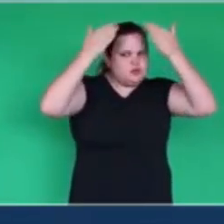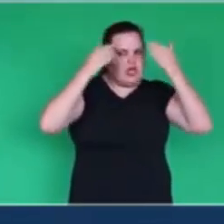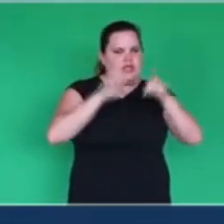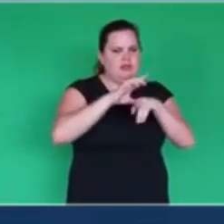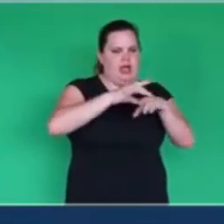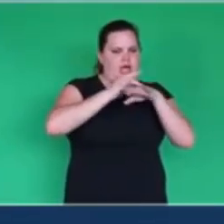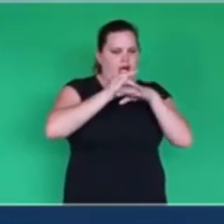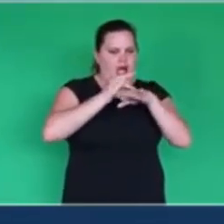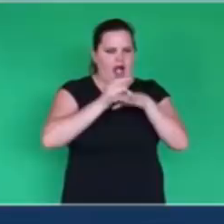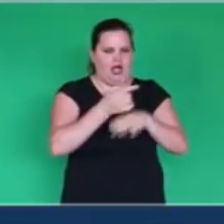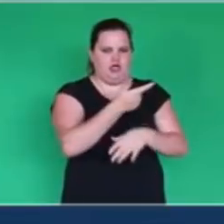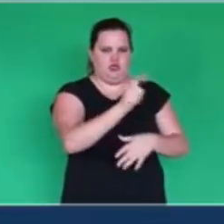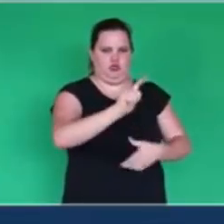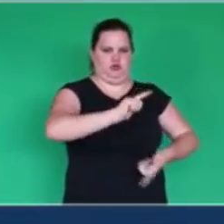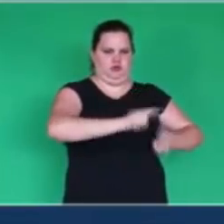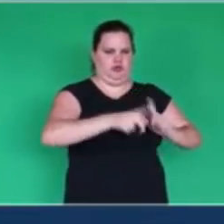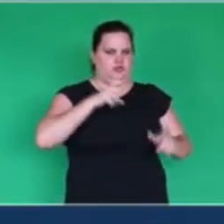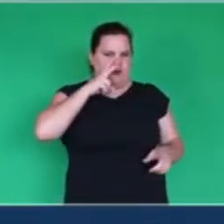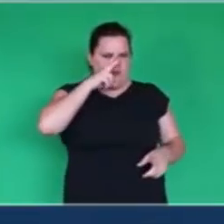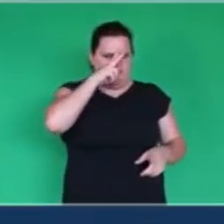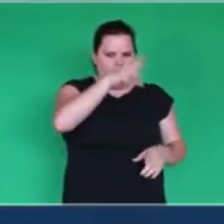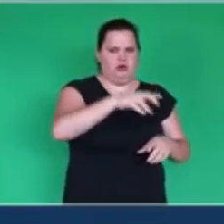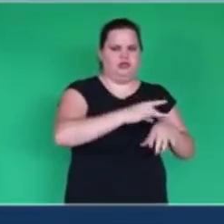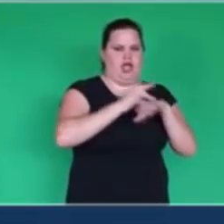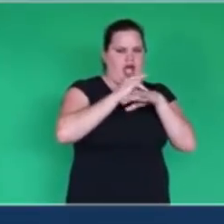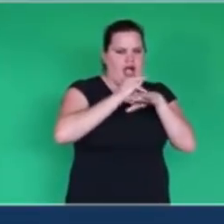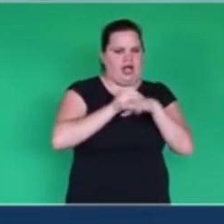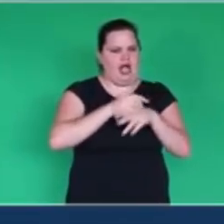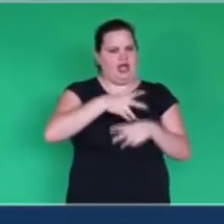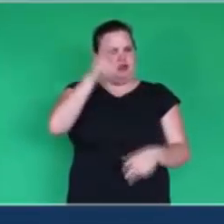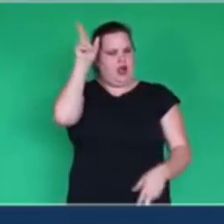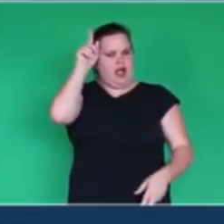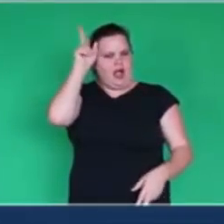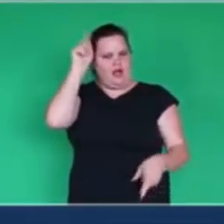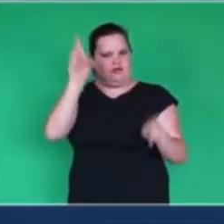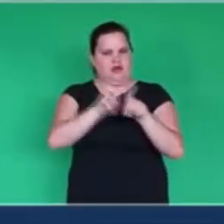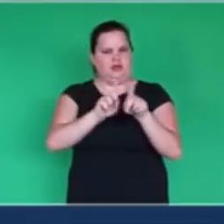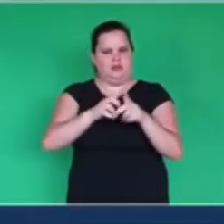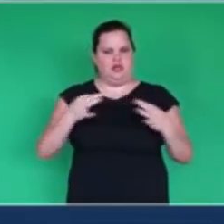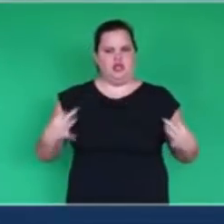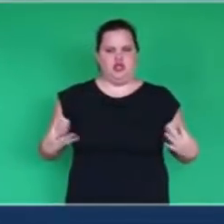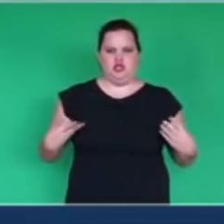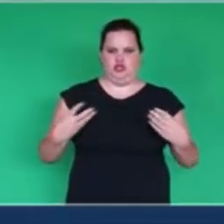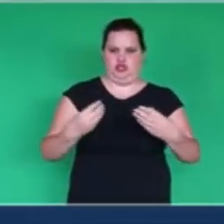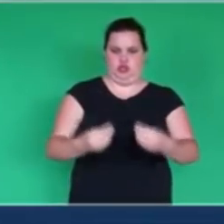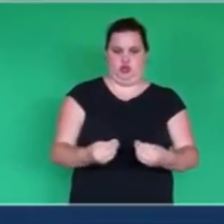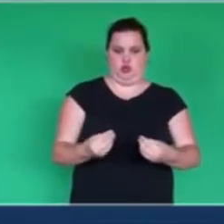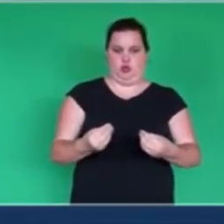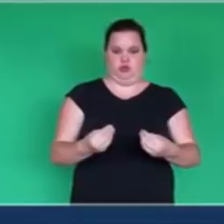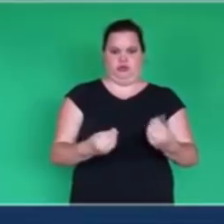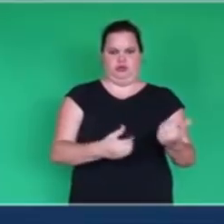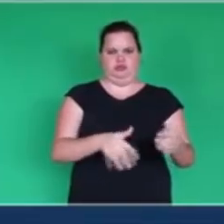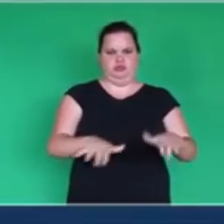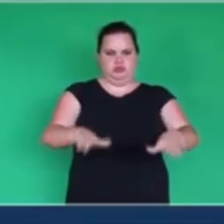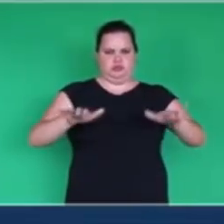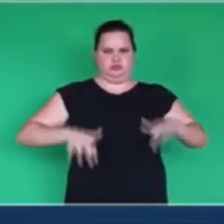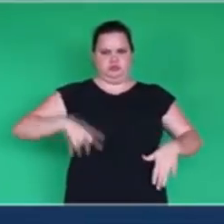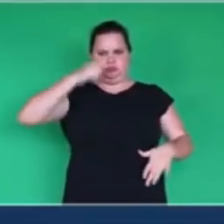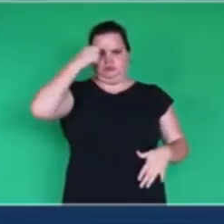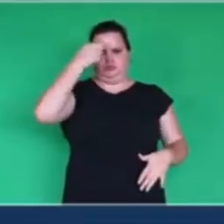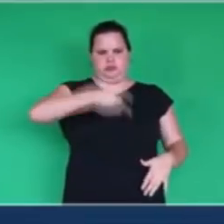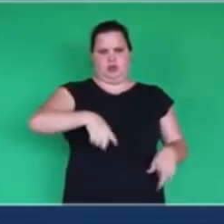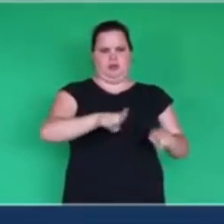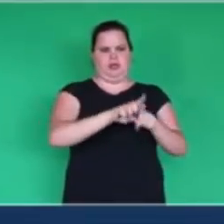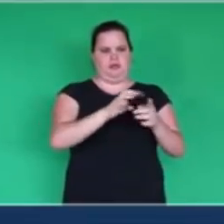a carne dos fortes, e a carne dos cavalos, e dos que sobre eles se assentam, e a carne